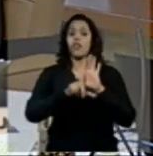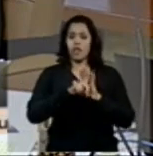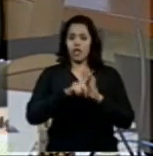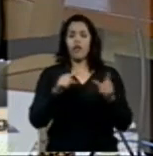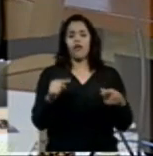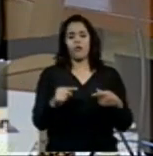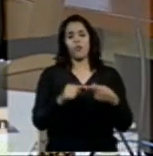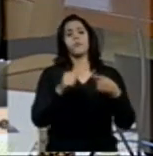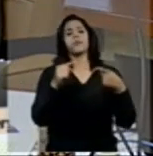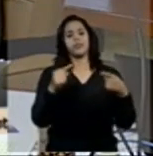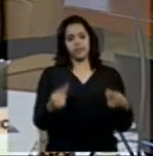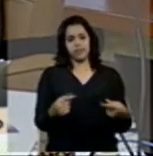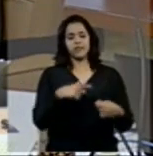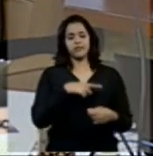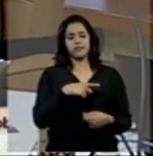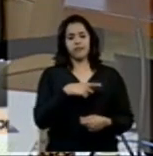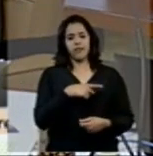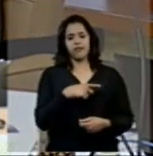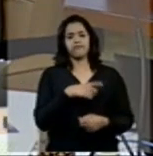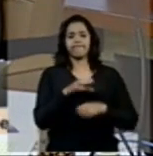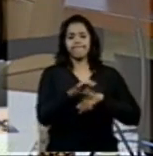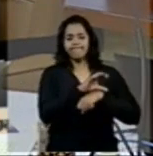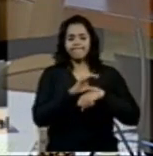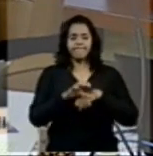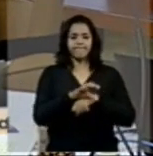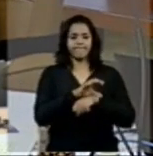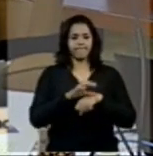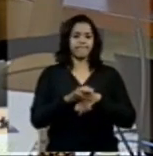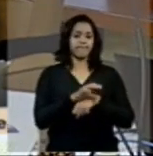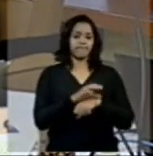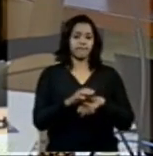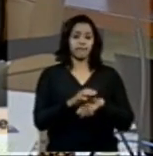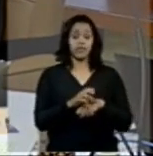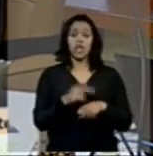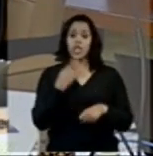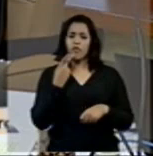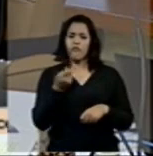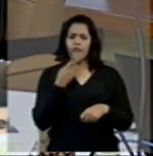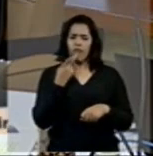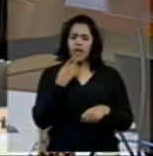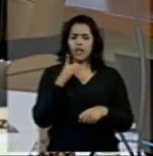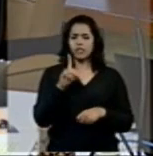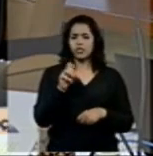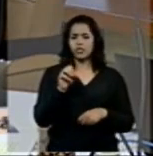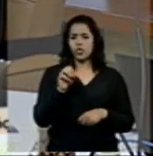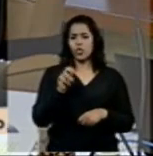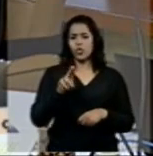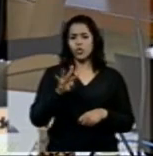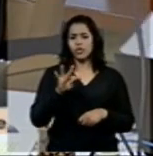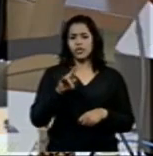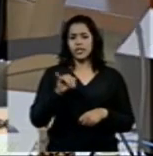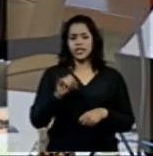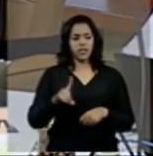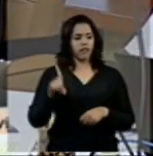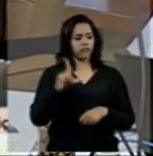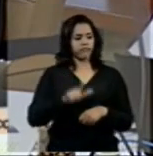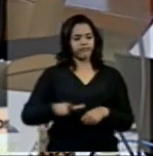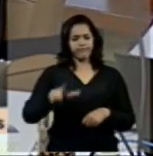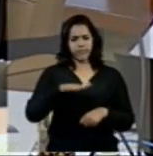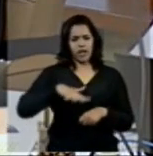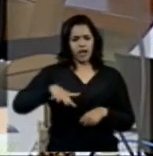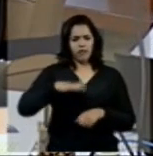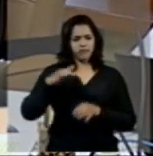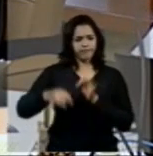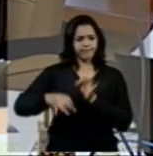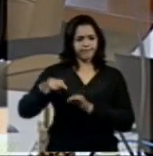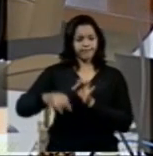quadrante saudável dos limites da Constituição. Cito doutrina, e me escuso da leitura, e concluo,